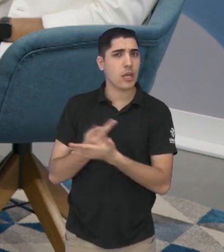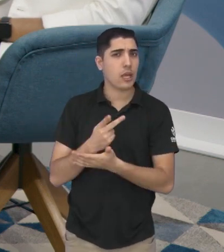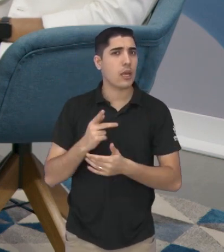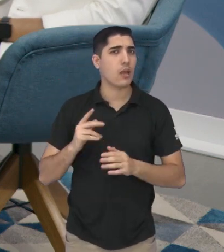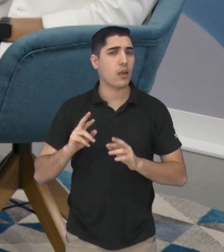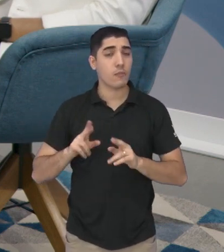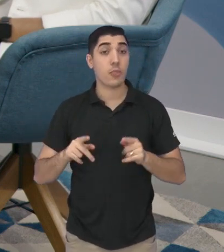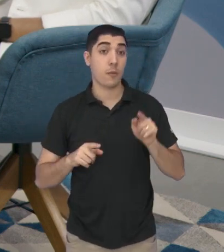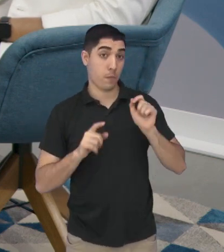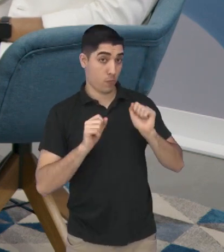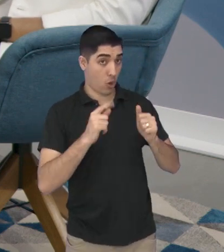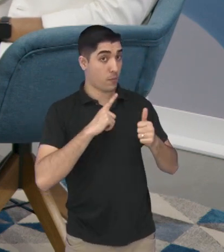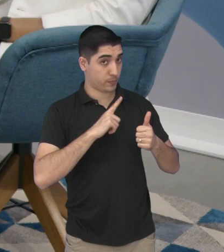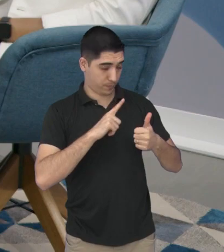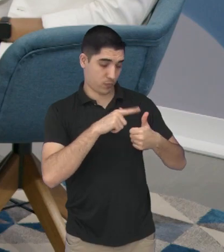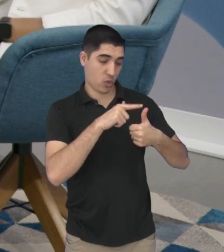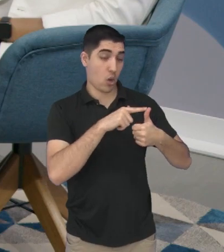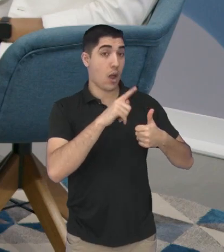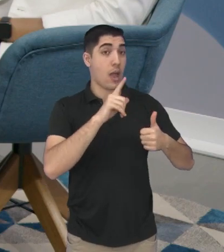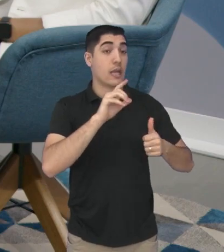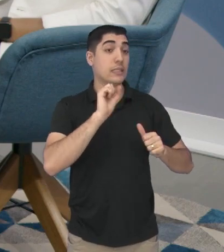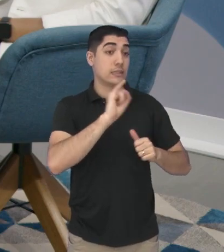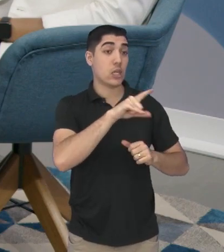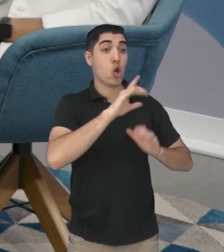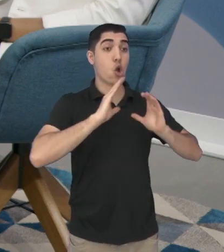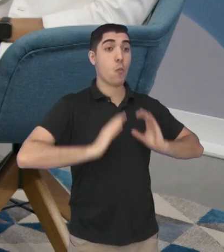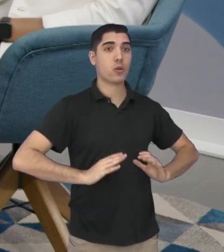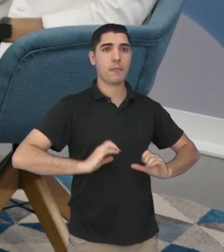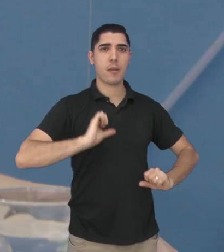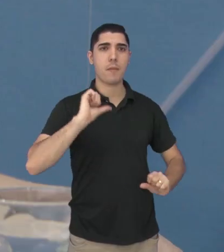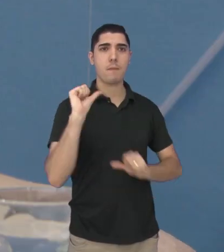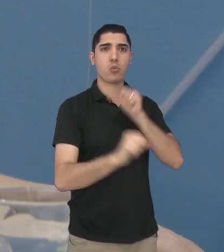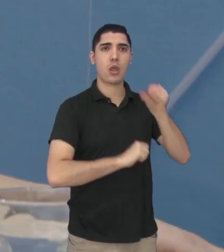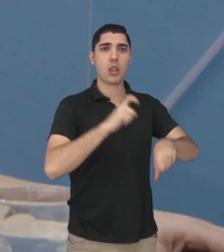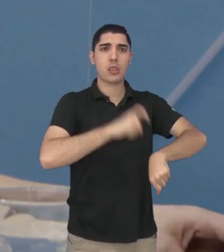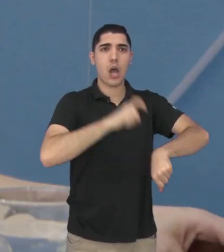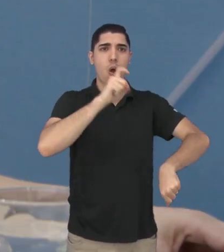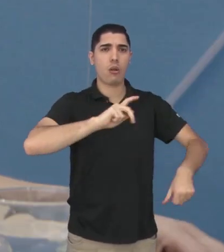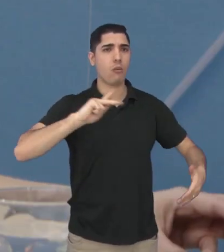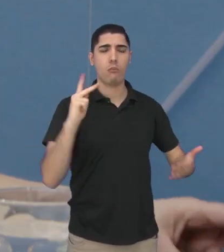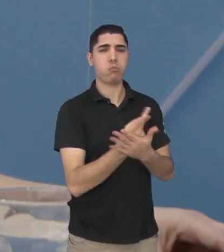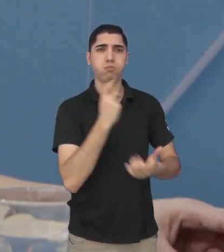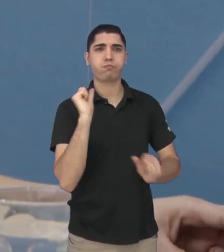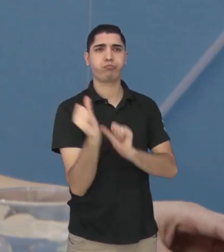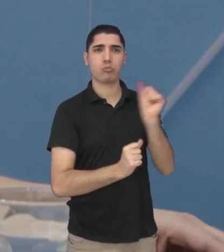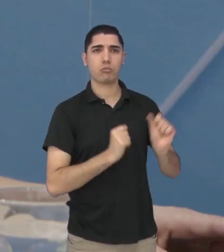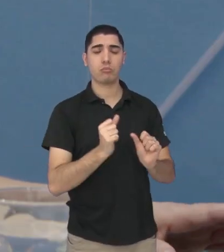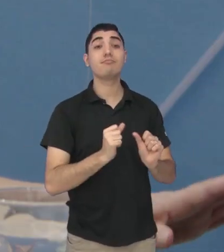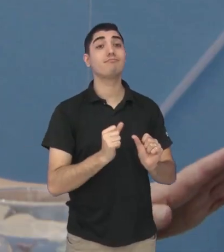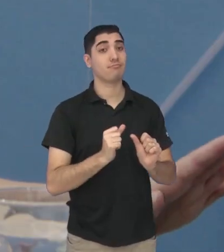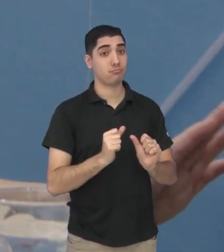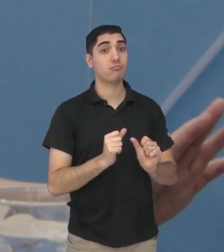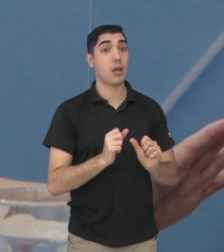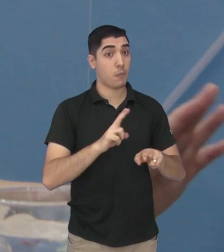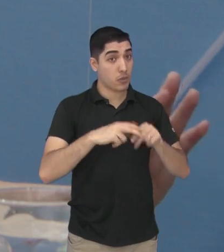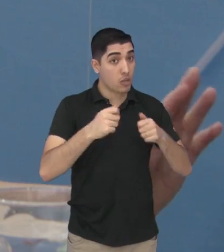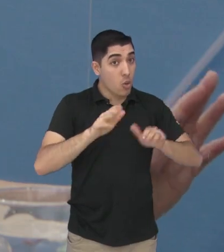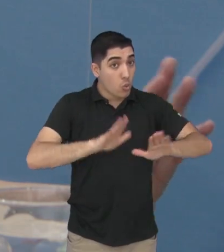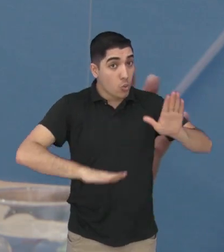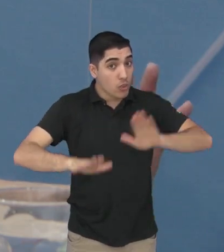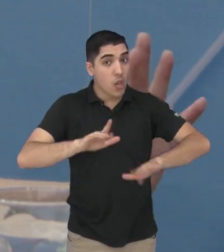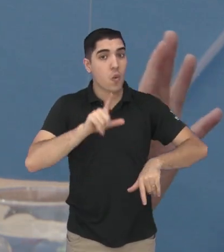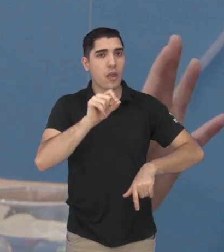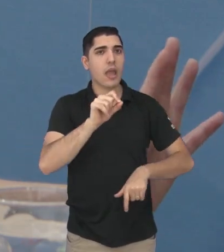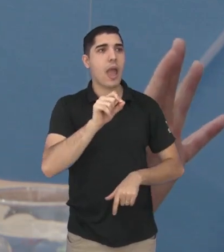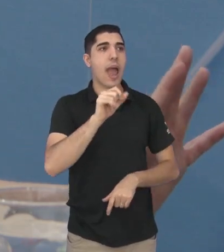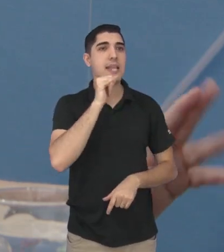verdade, mudanças bruscas de comportamento. Então, a gente sempre até fala com adolescente, né, pais de adolescente, a gente até fala, com muito cuidado para a gente não